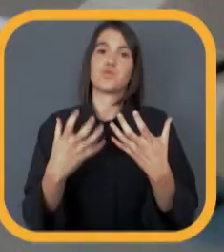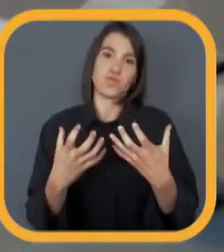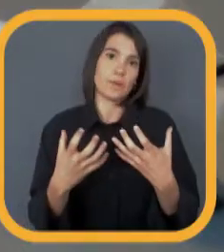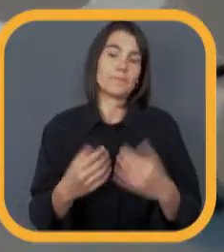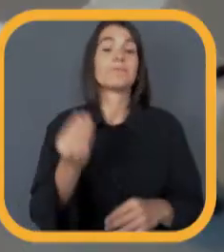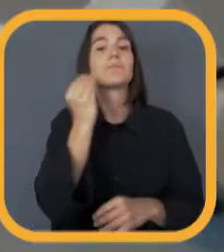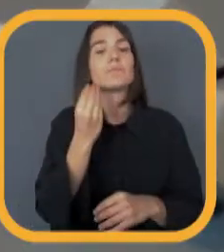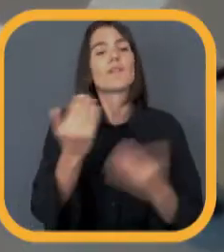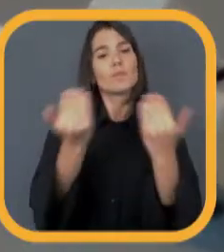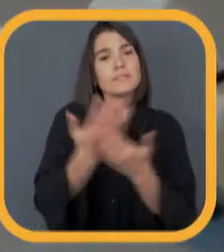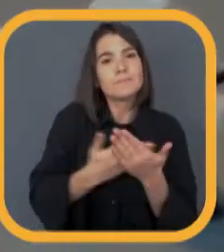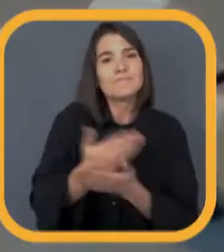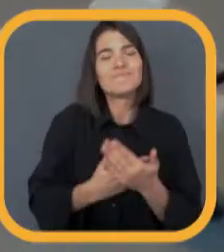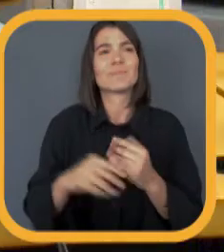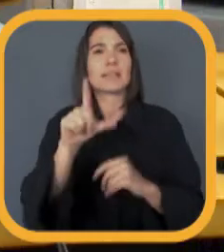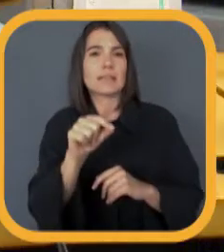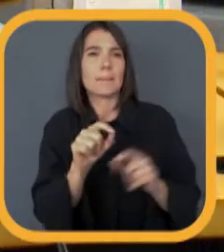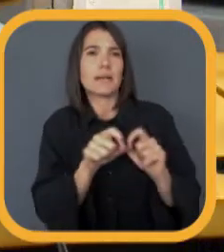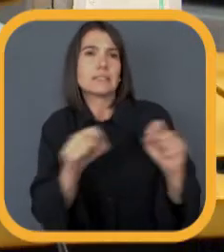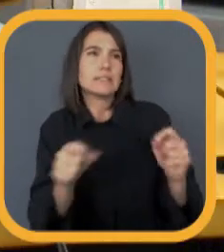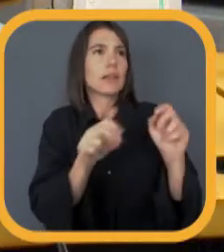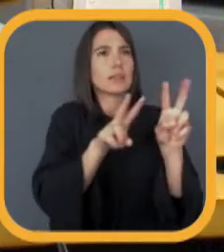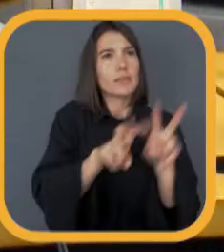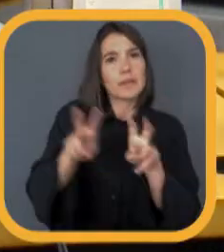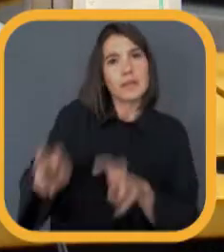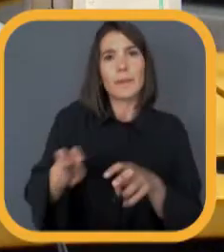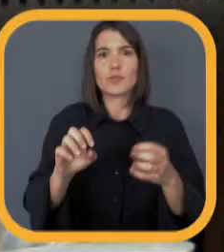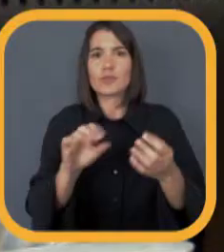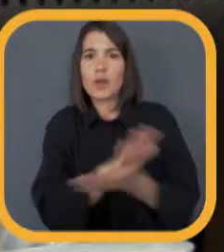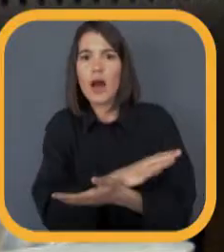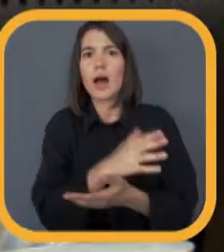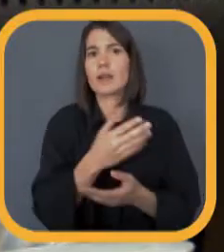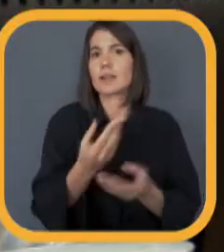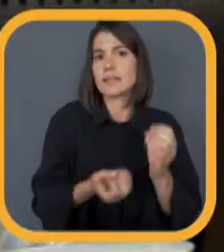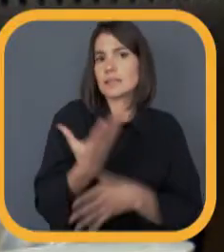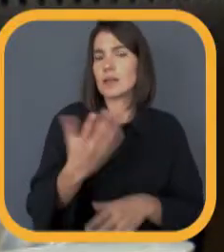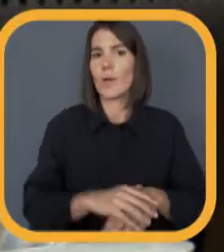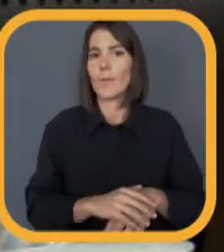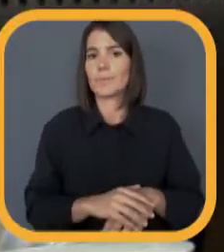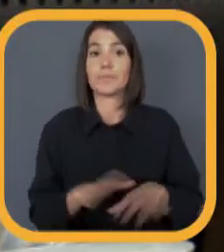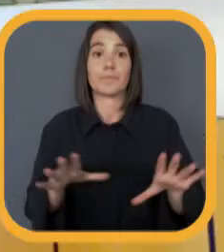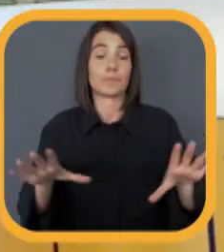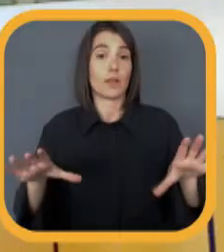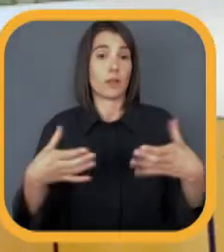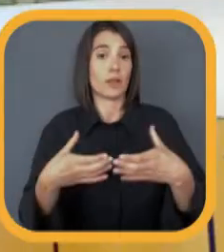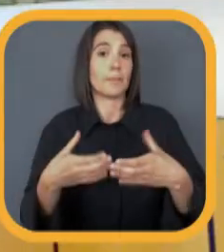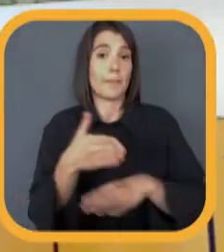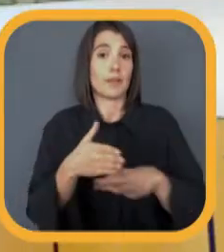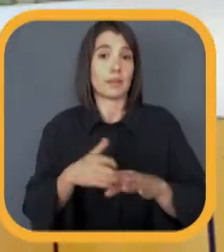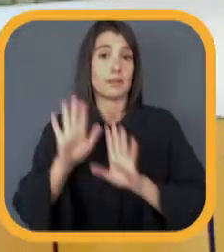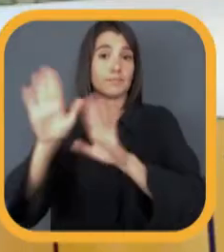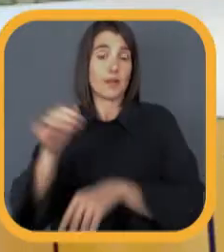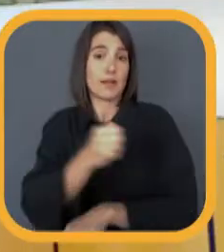visível, desde o tratamento da informação ao tipo de peças jornalísticas que são produzidas. A partir do momento em que tivemos metade da